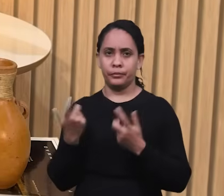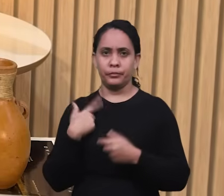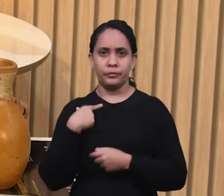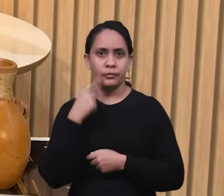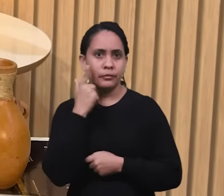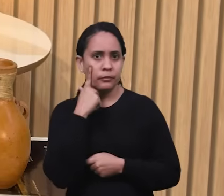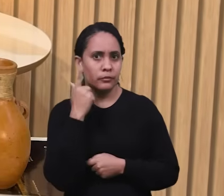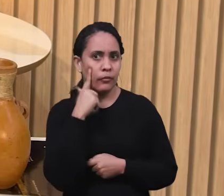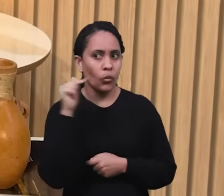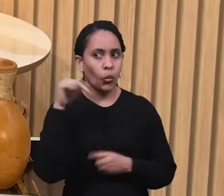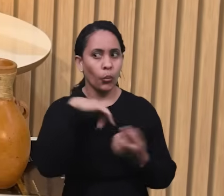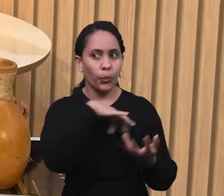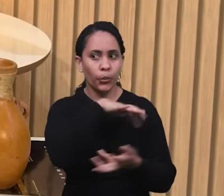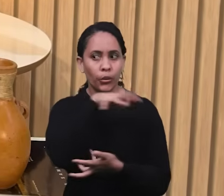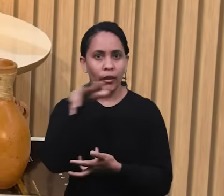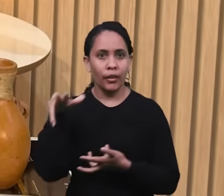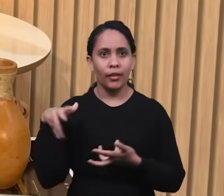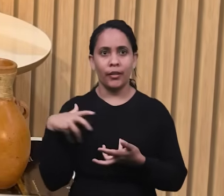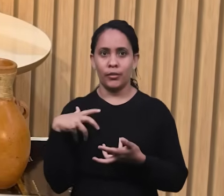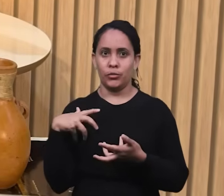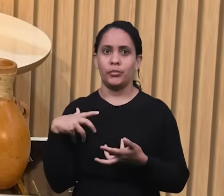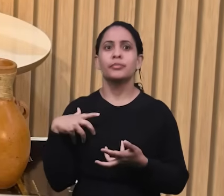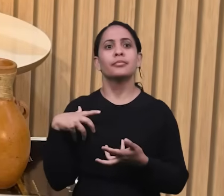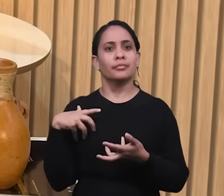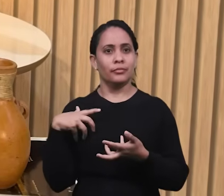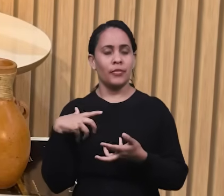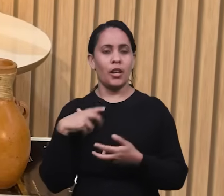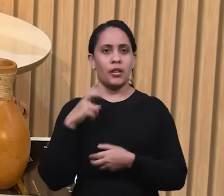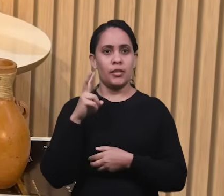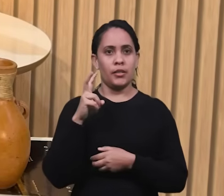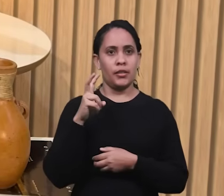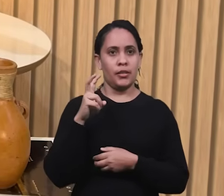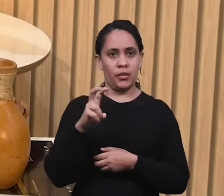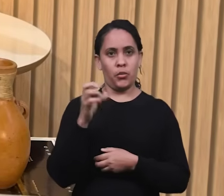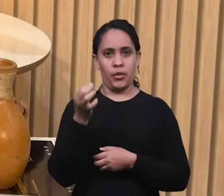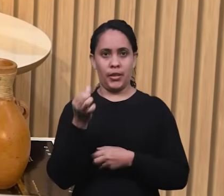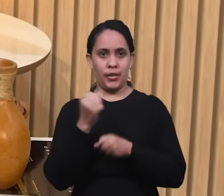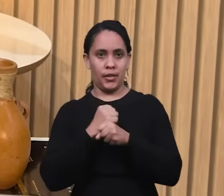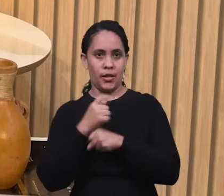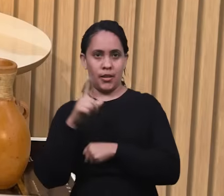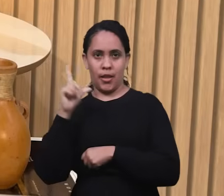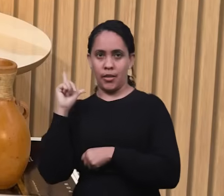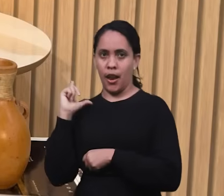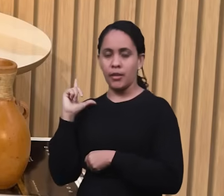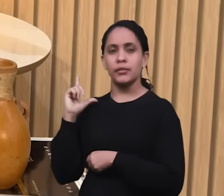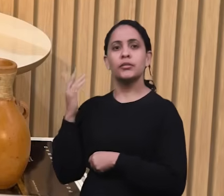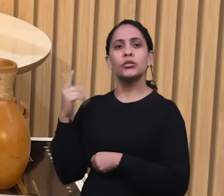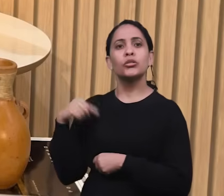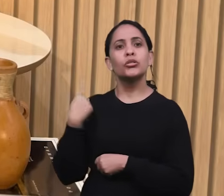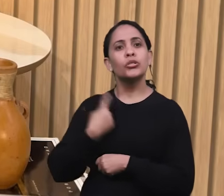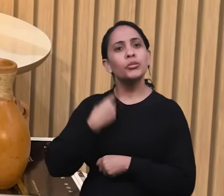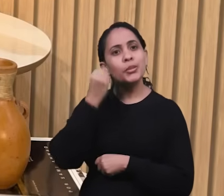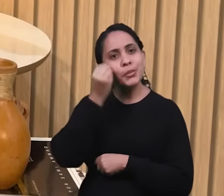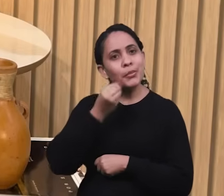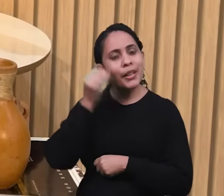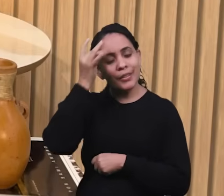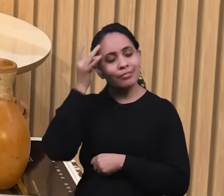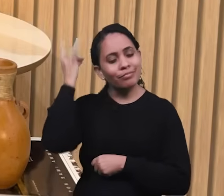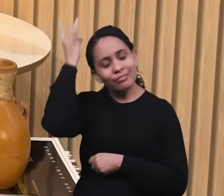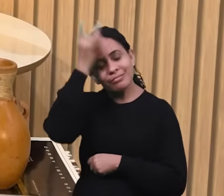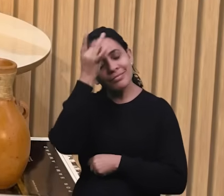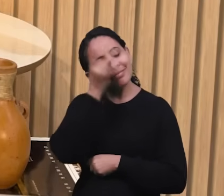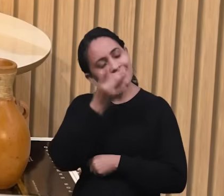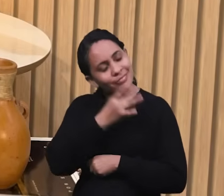inteiro. Porque há 56 anos atrás, nós tivemos uma experiência com o batismo com o Espírito